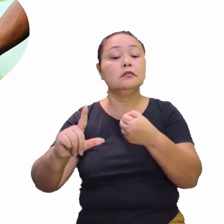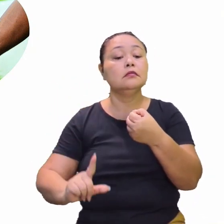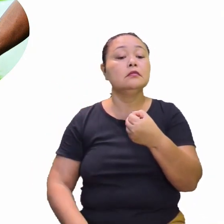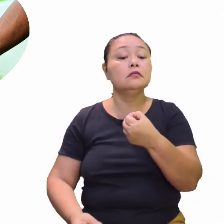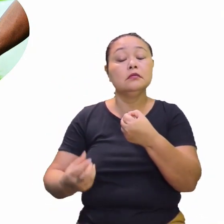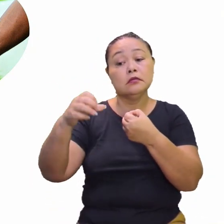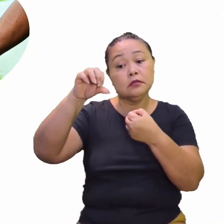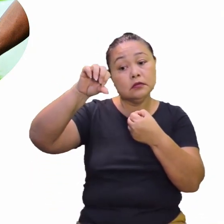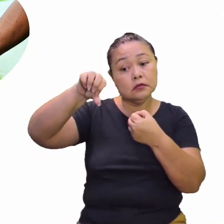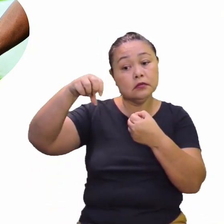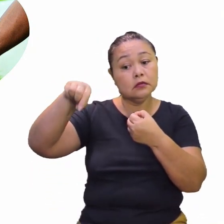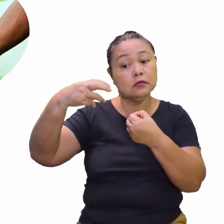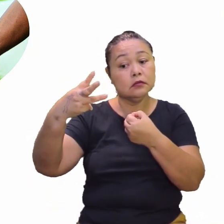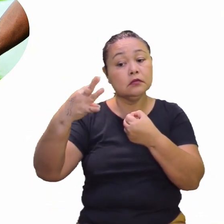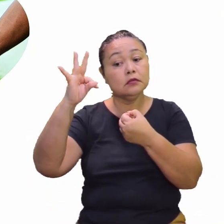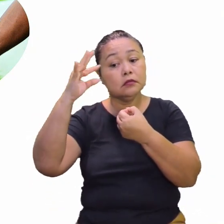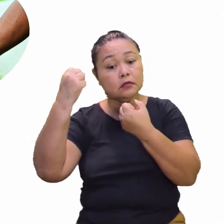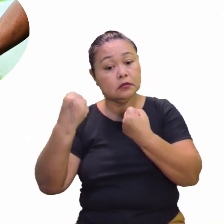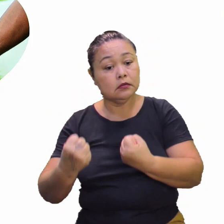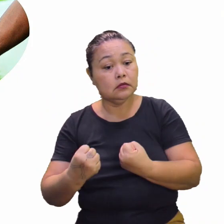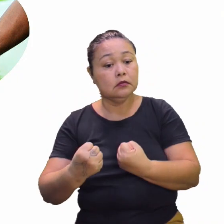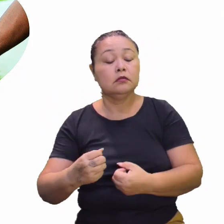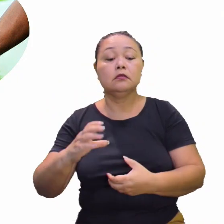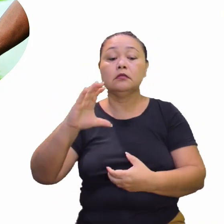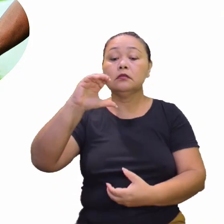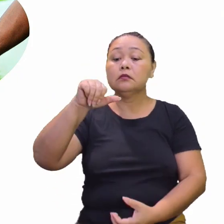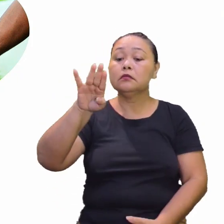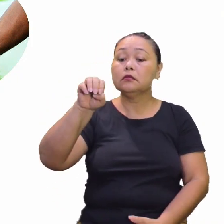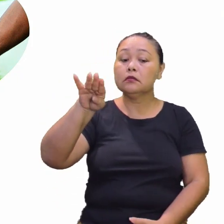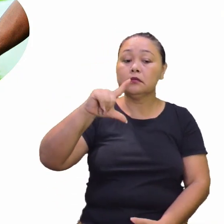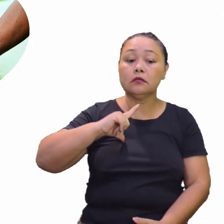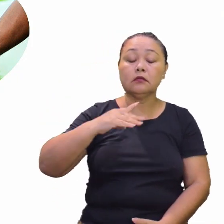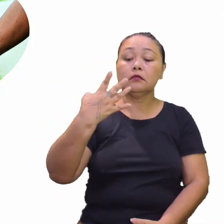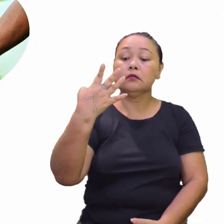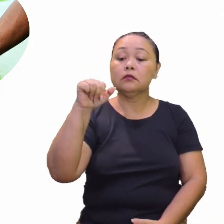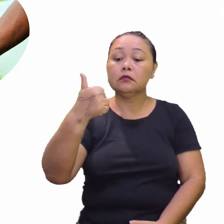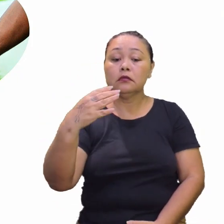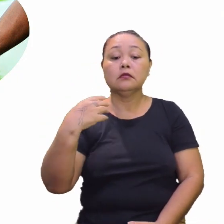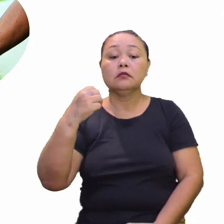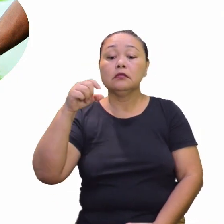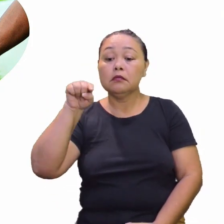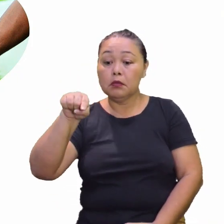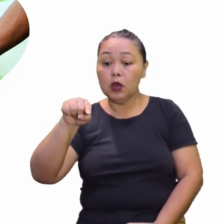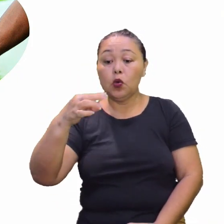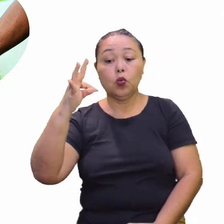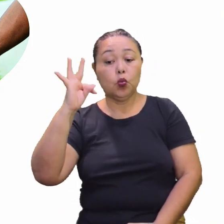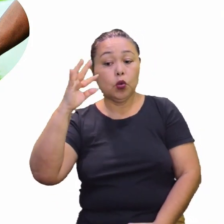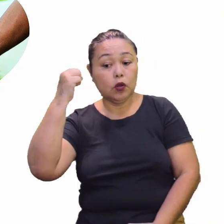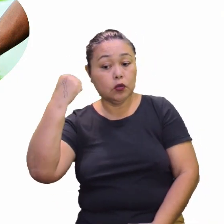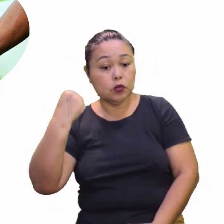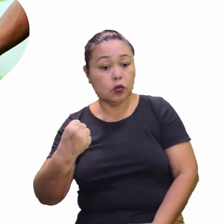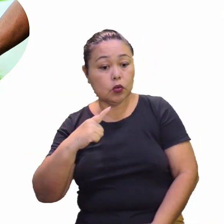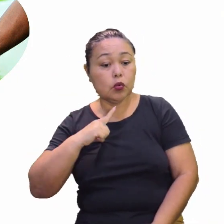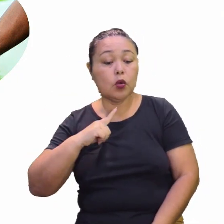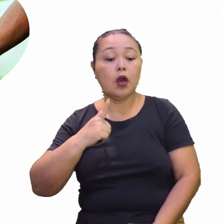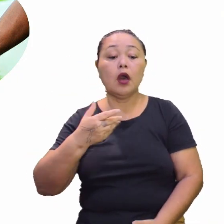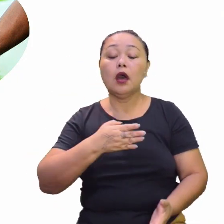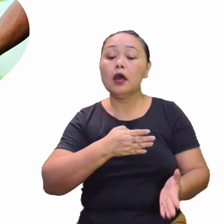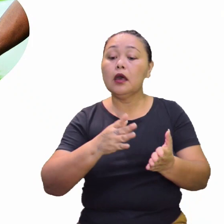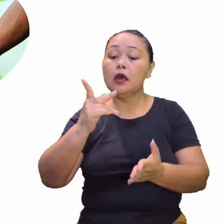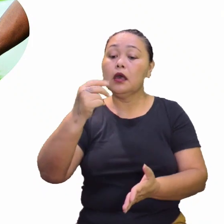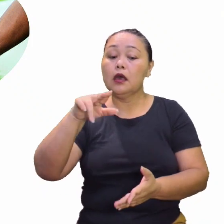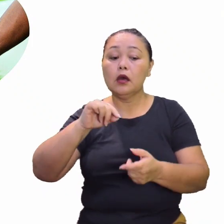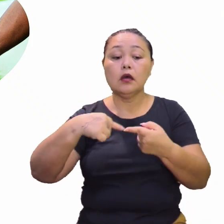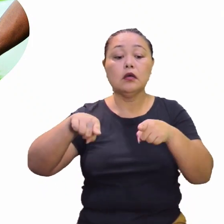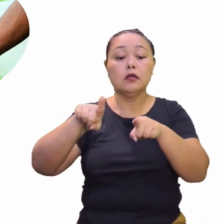mil toneladas. Depois a gente tem Cujubim, com 4,1 mil toneladas, Rio Crespo, Mirante da